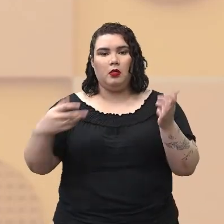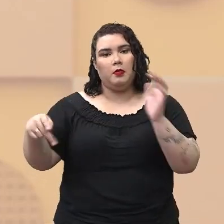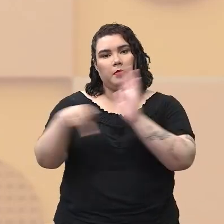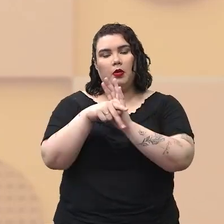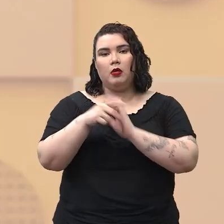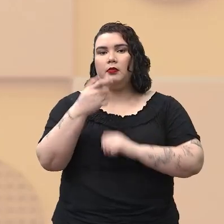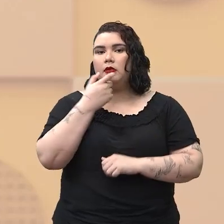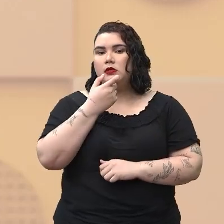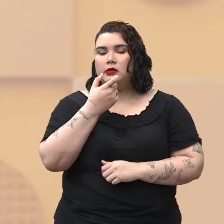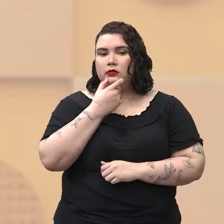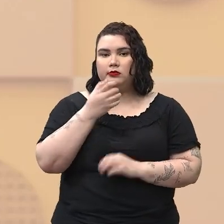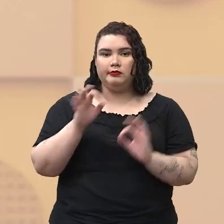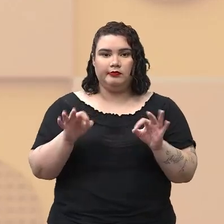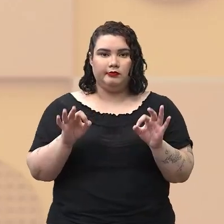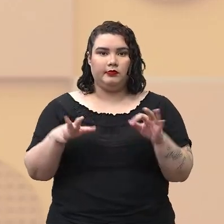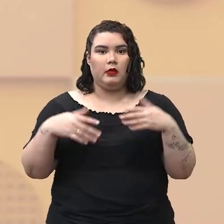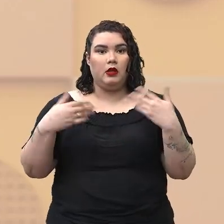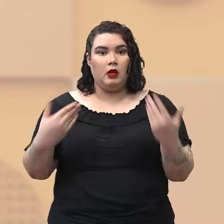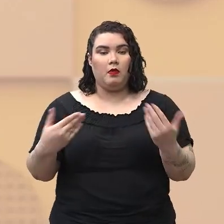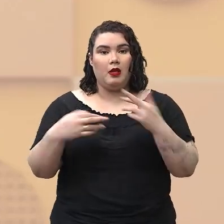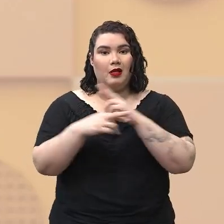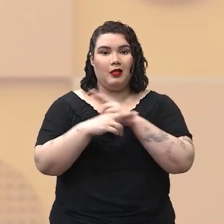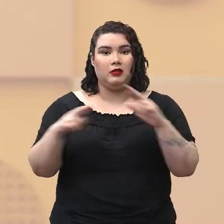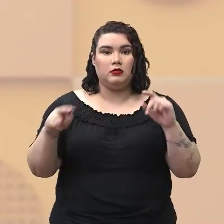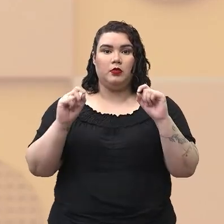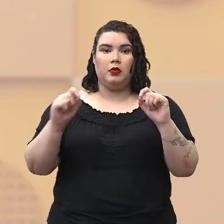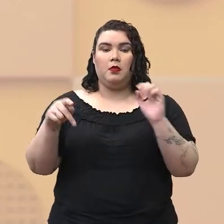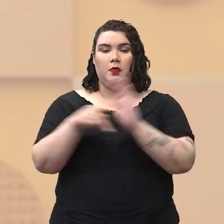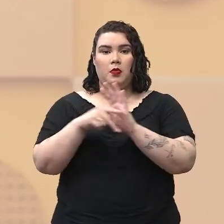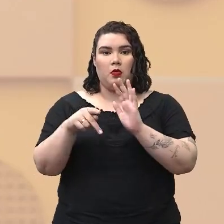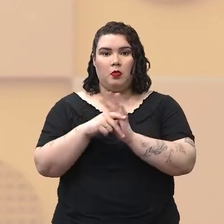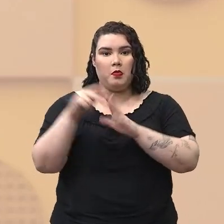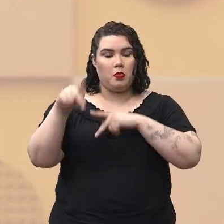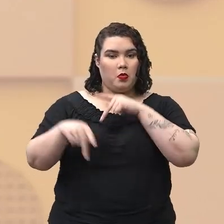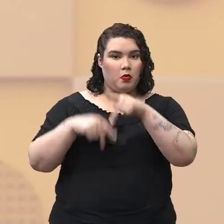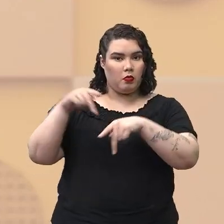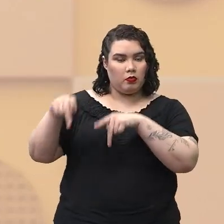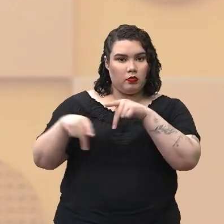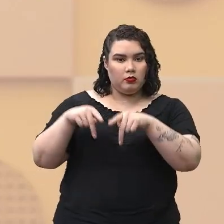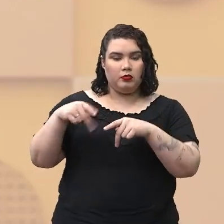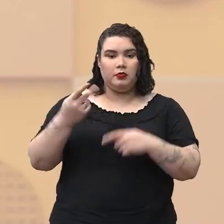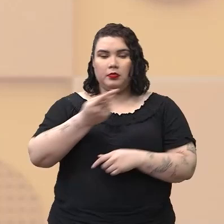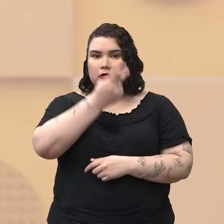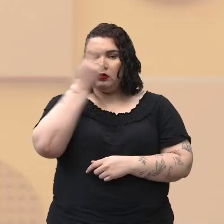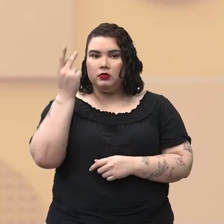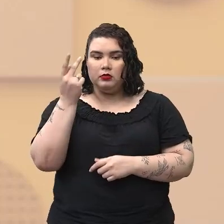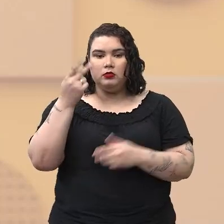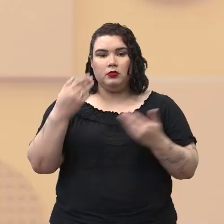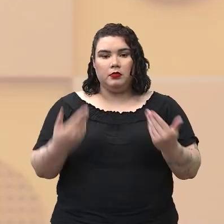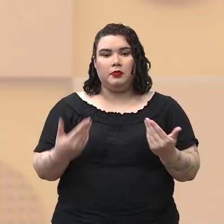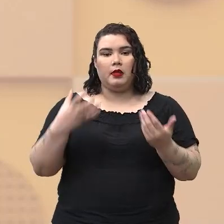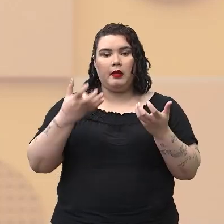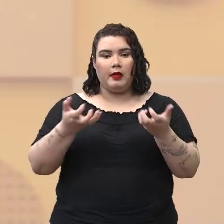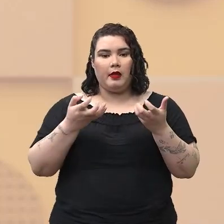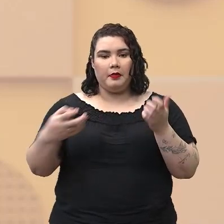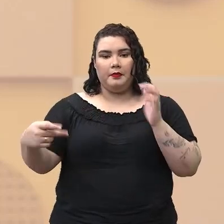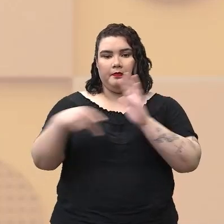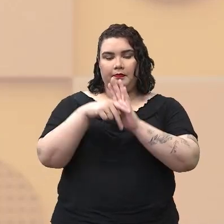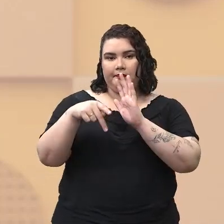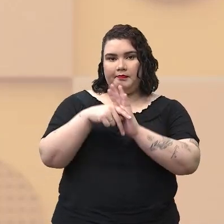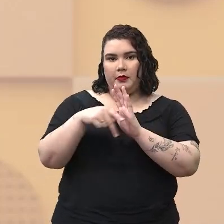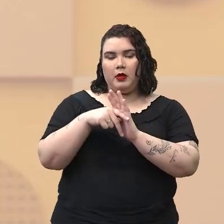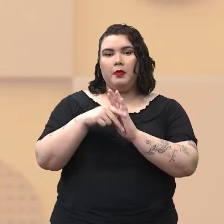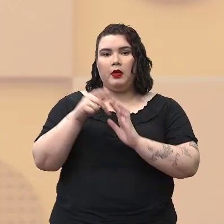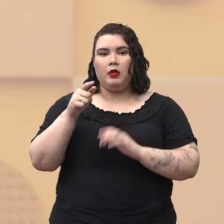Unido. Então, pelo menos com relação à autodeterminação, com relação ao povo, né, as pessoas preferem se considerar como Reino